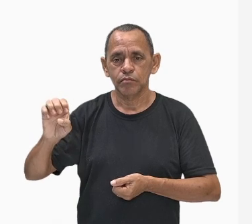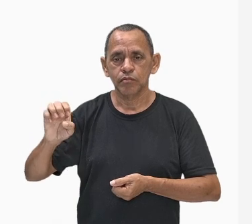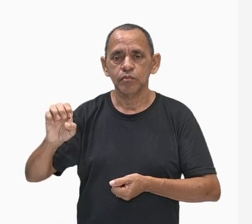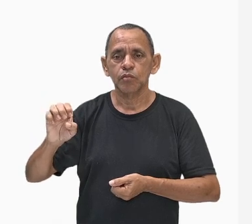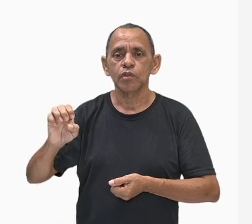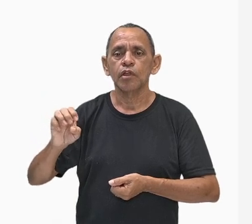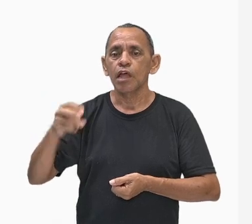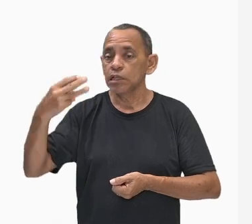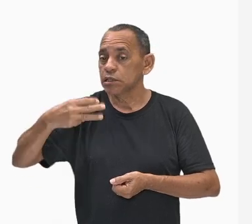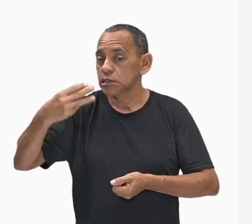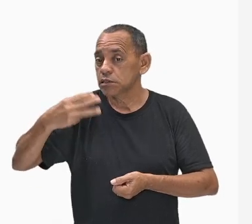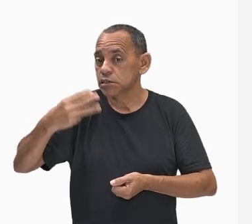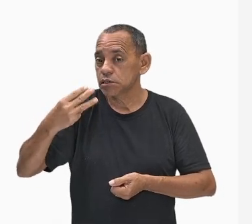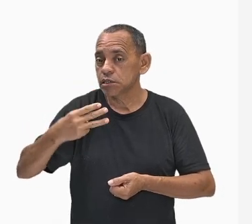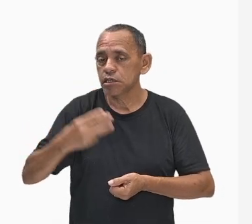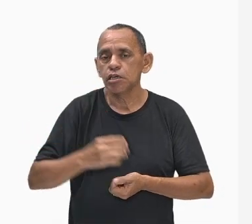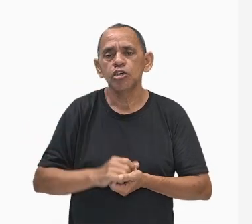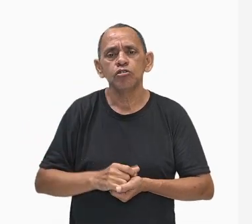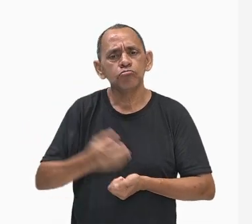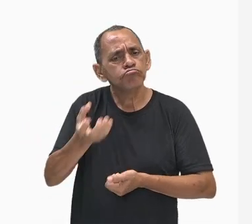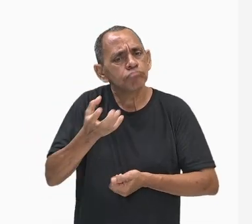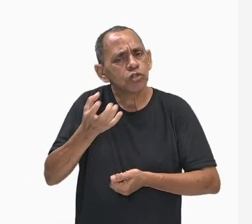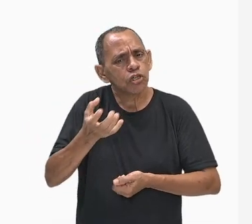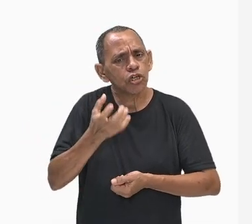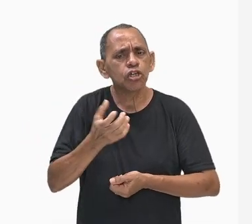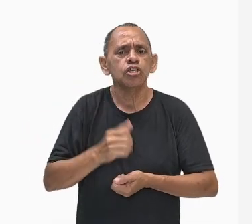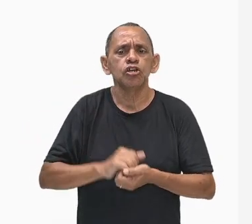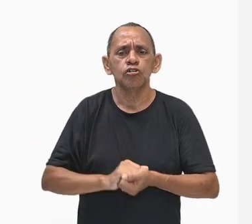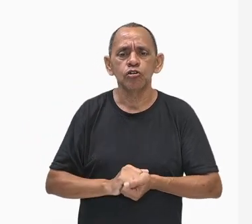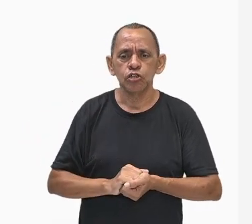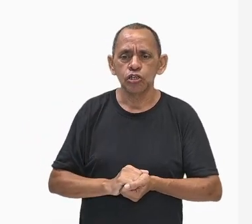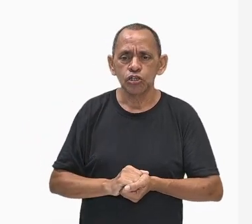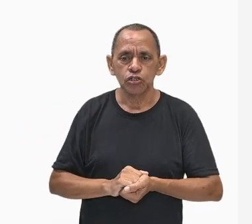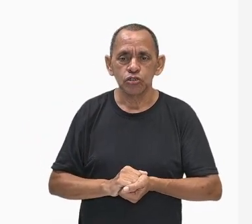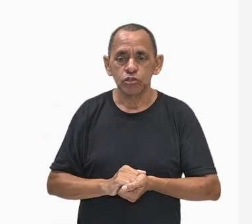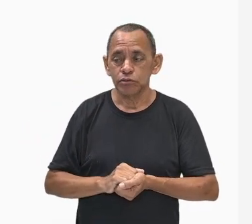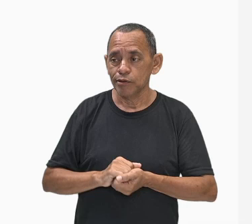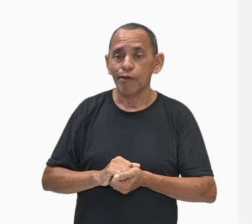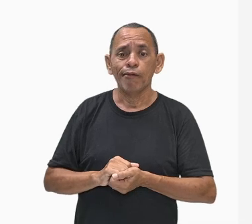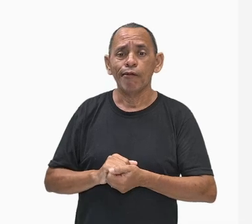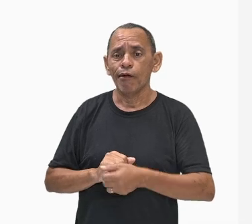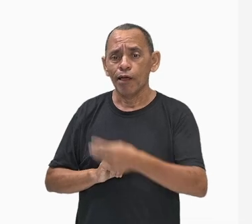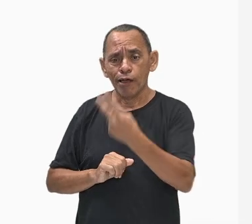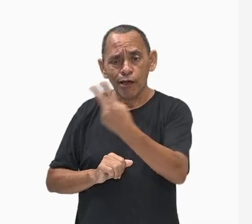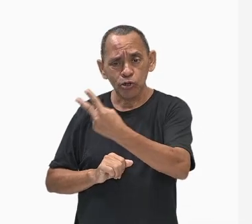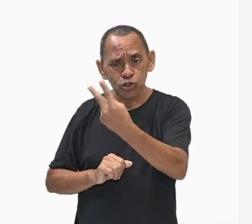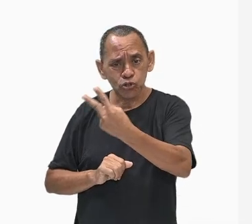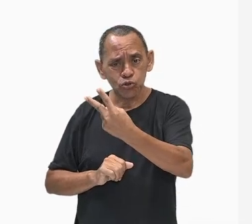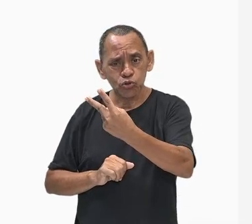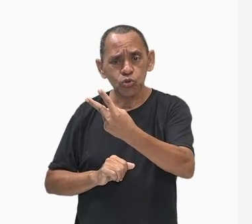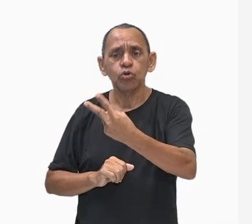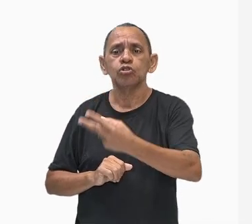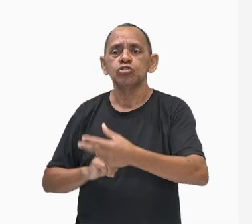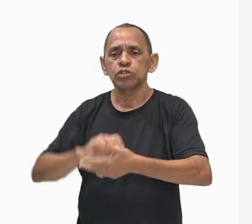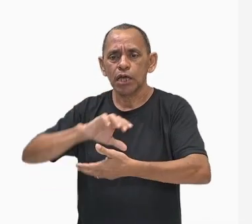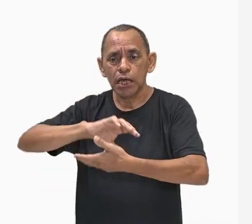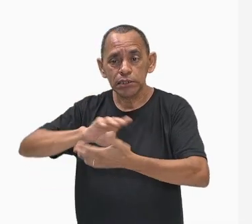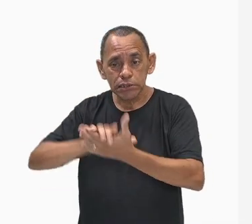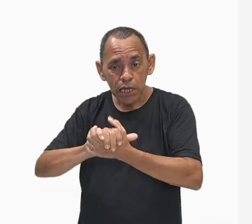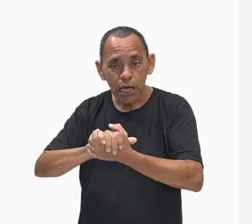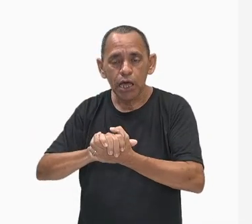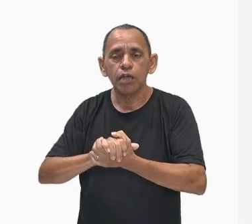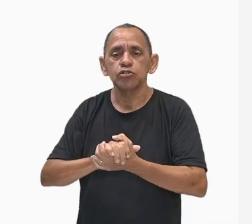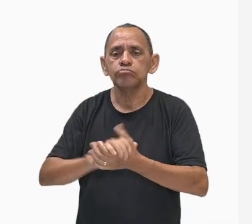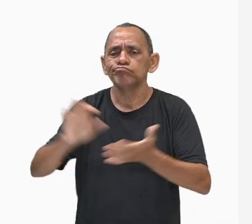parlamentares exigiram que Guilherme e sua esposa, a Maria, assinasse a Declaração de